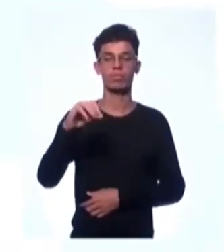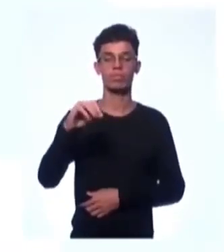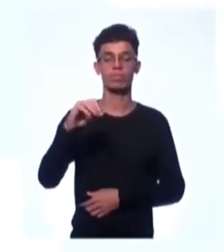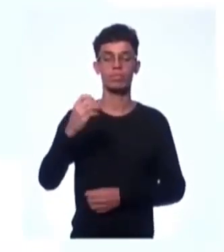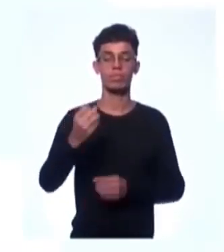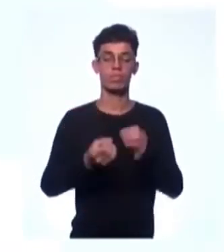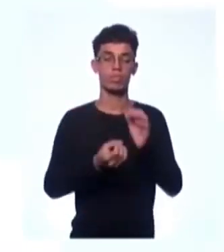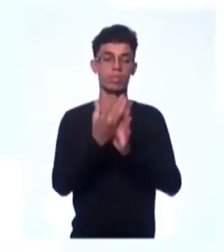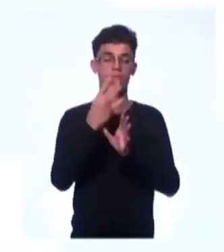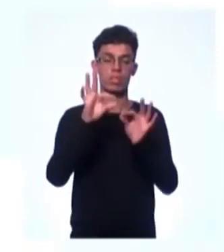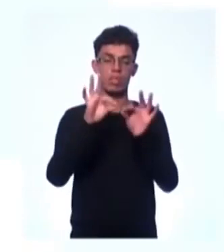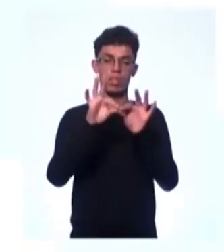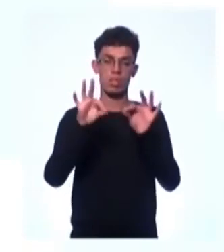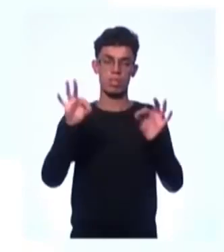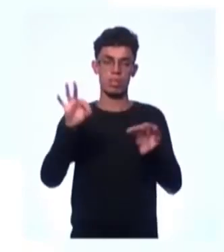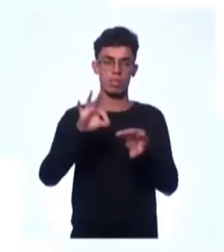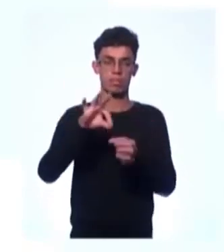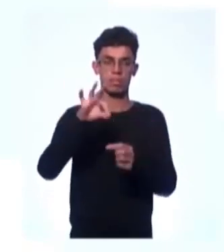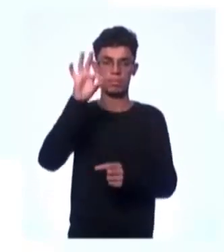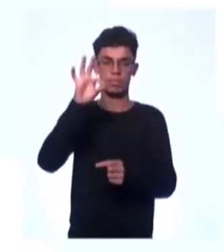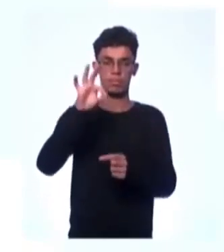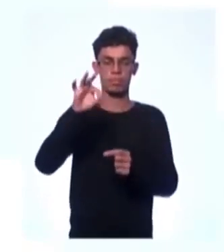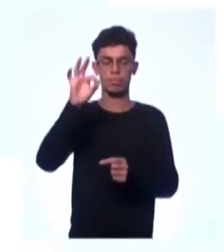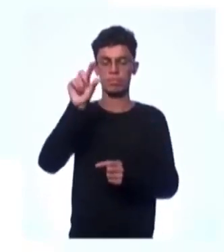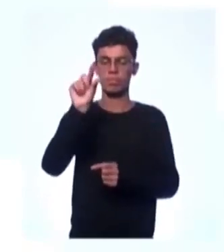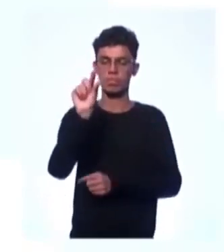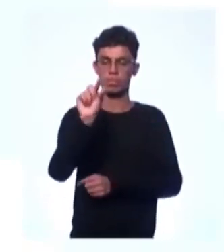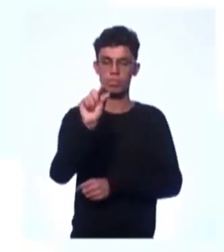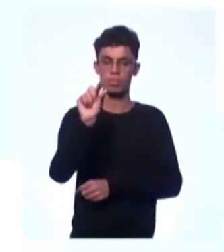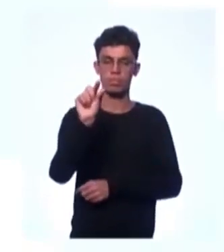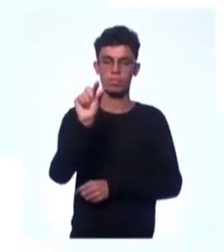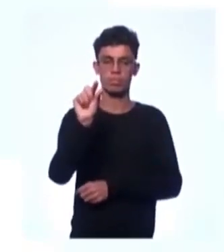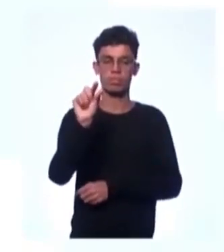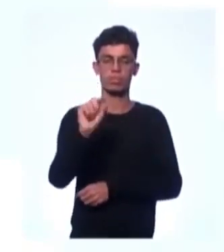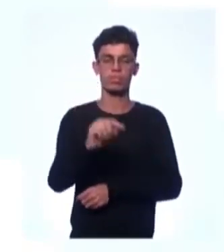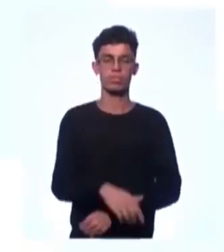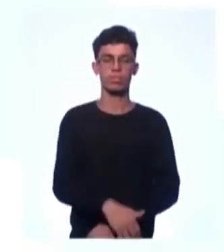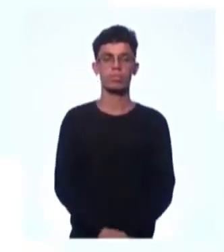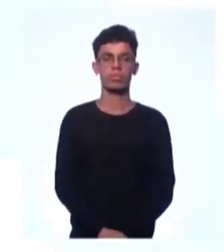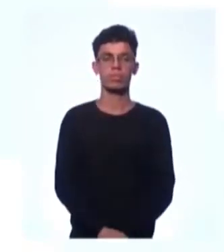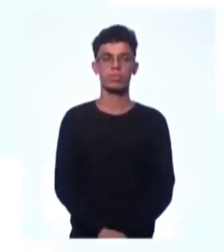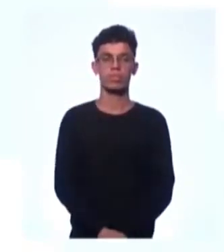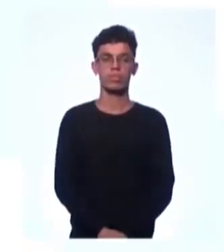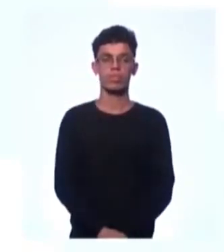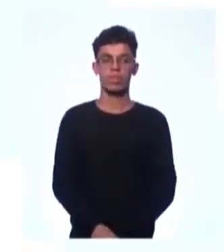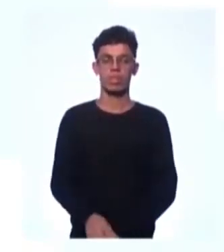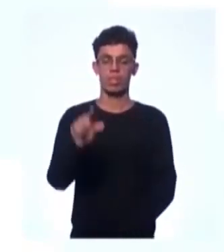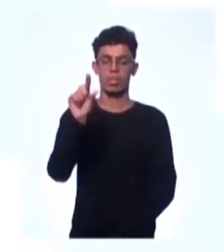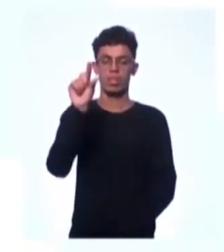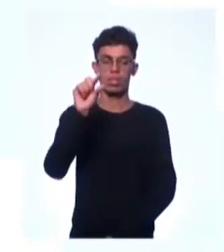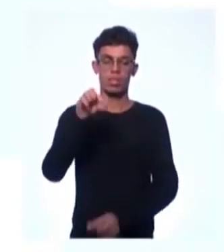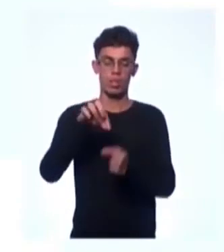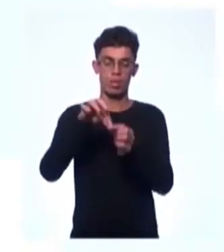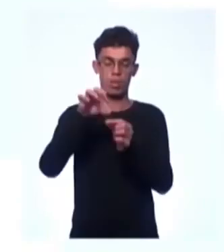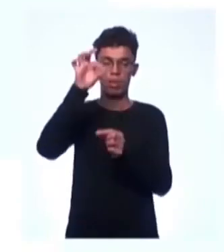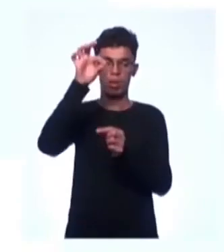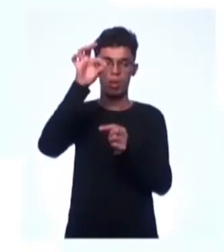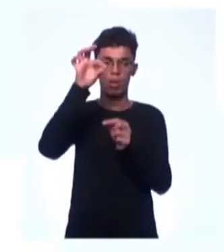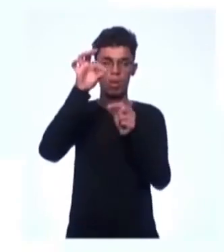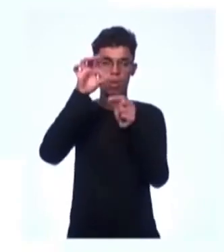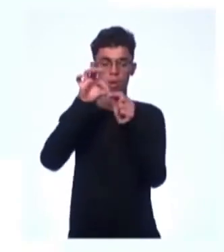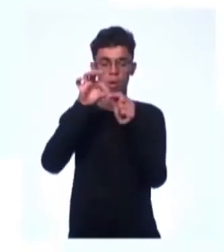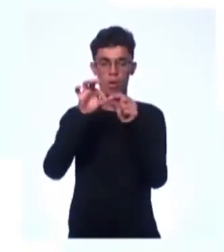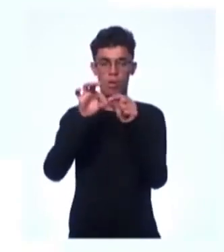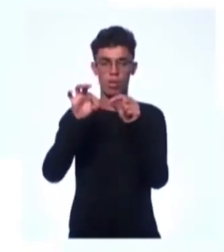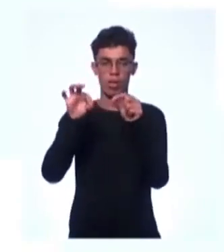pelo fio. Vamos pôr o vetor campo magnético criado pelo fio menorzinho e vamos deixar ele perpendicular, né? É menor porque é menos intenso, o tamanho do vetor